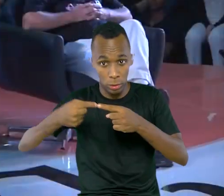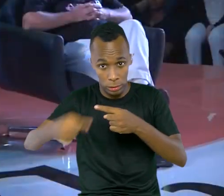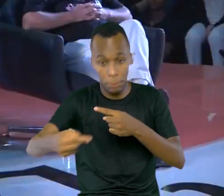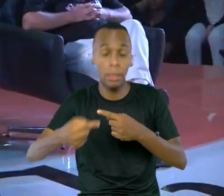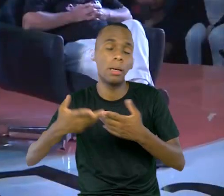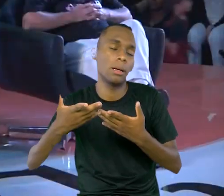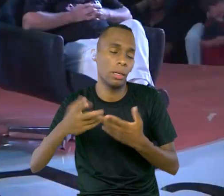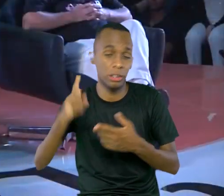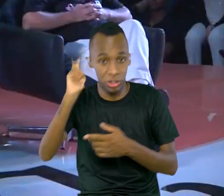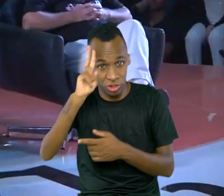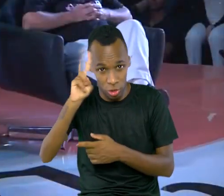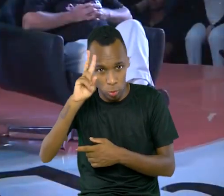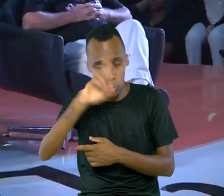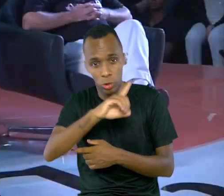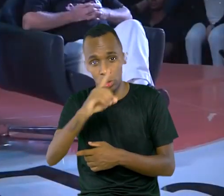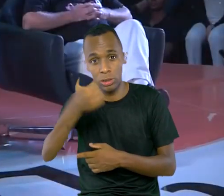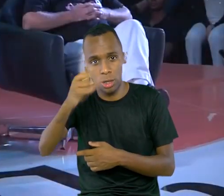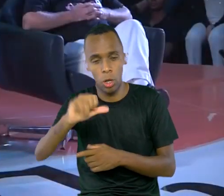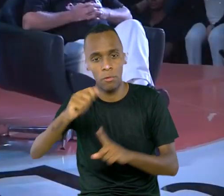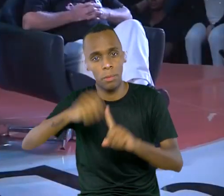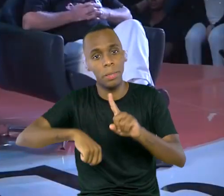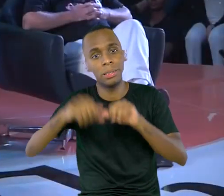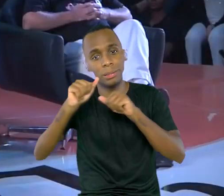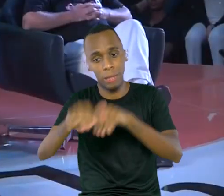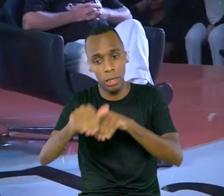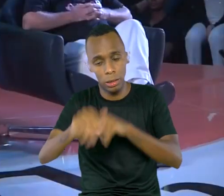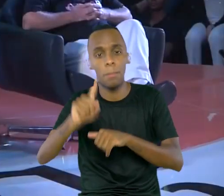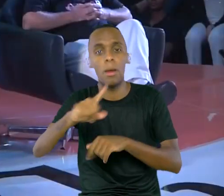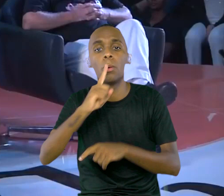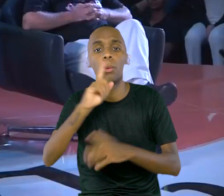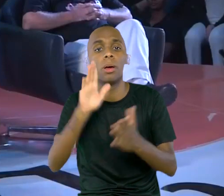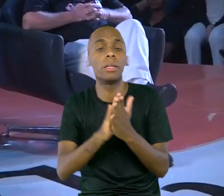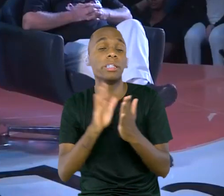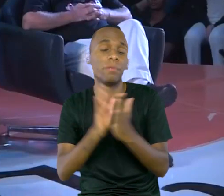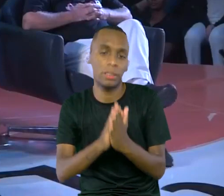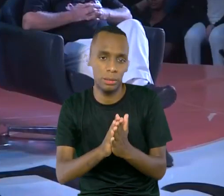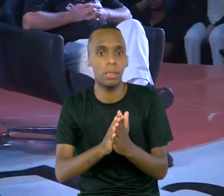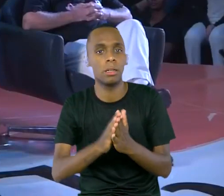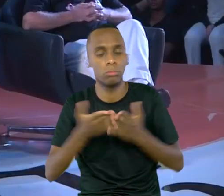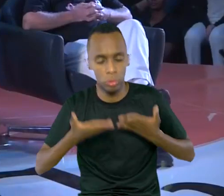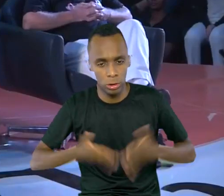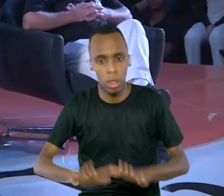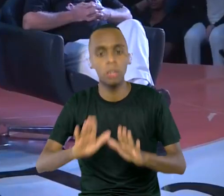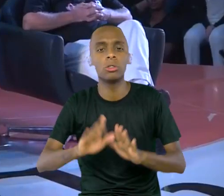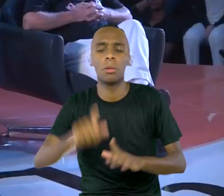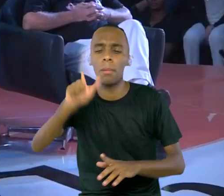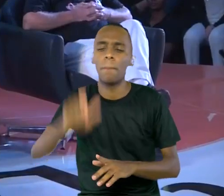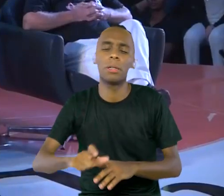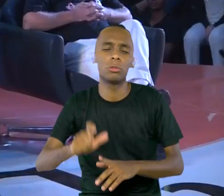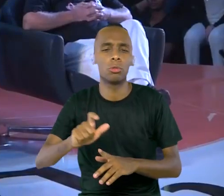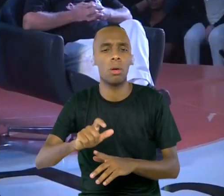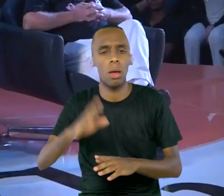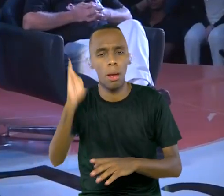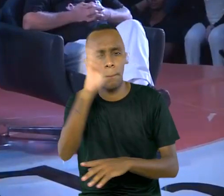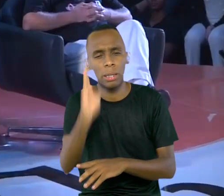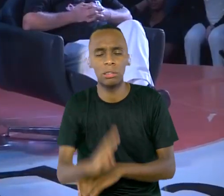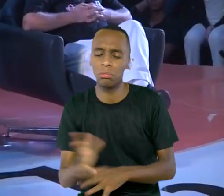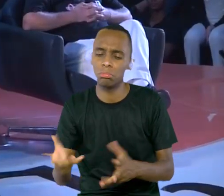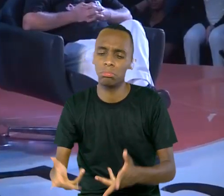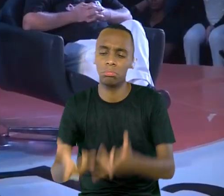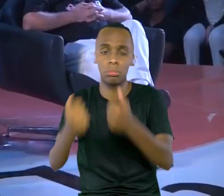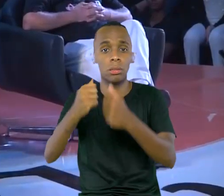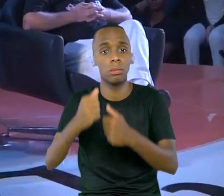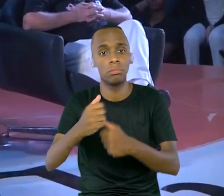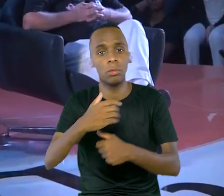Na próxima segunda-feira agora, 19 de setembro, é aniversário de nascimento de um brasileiro